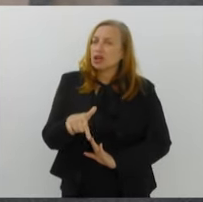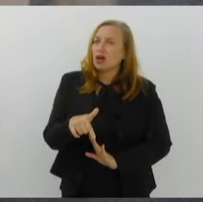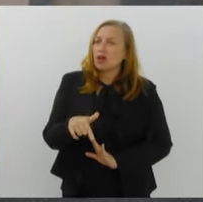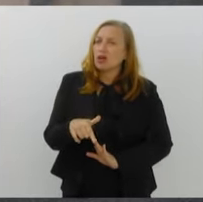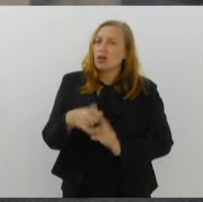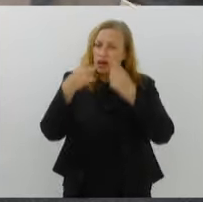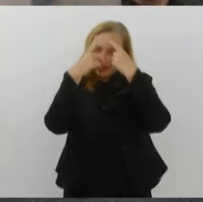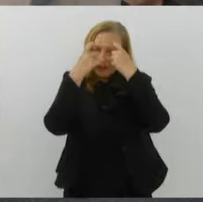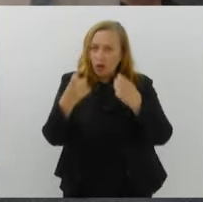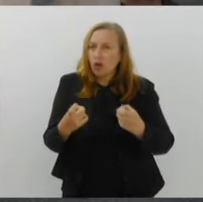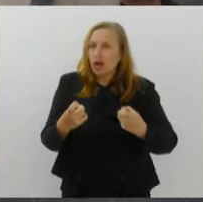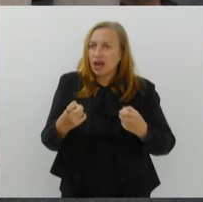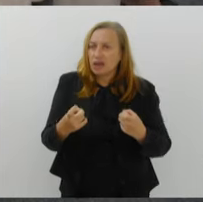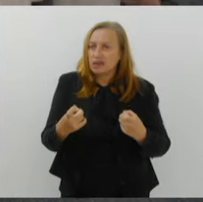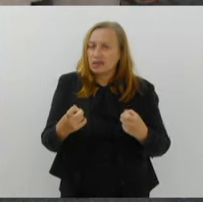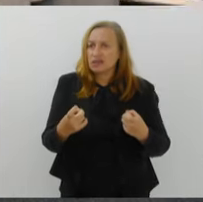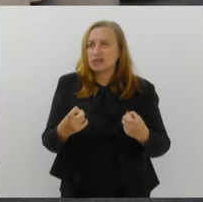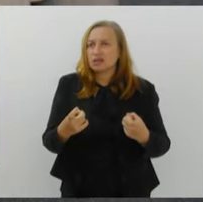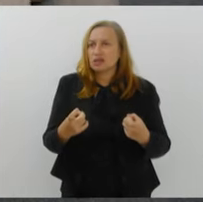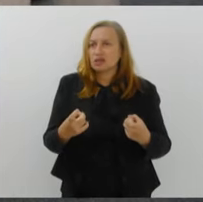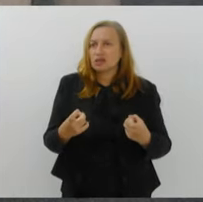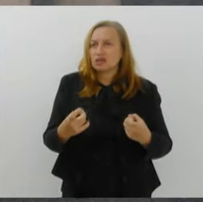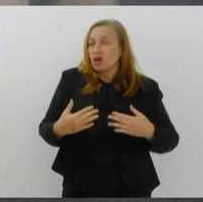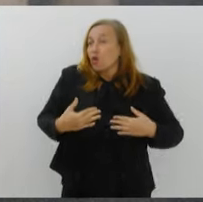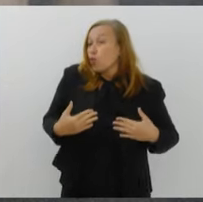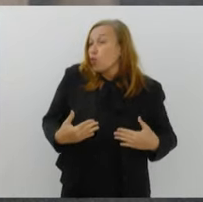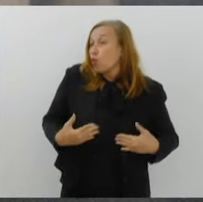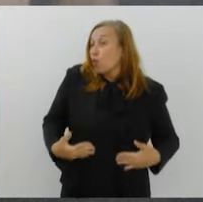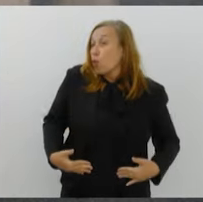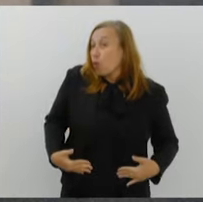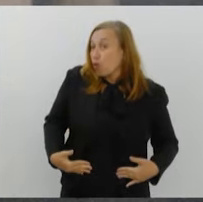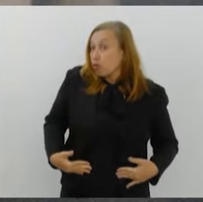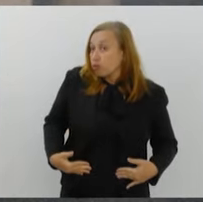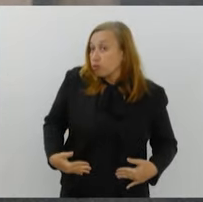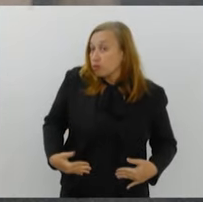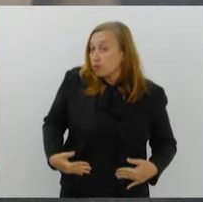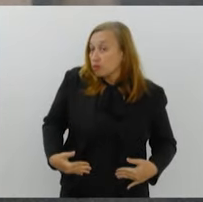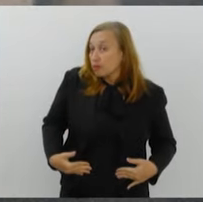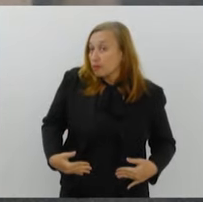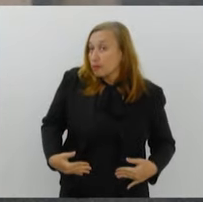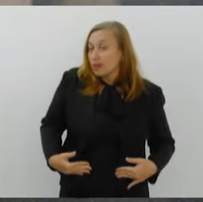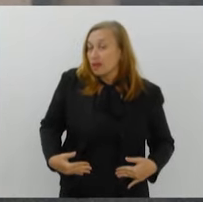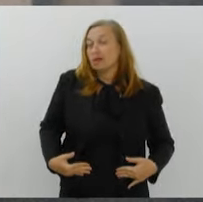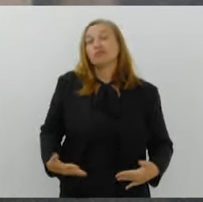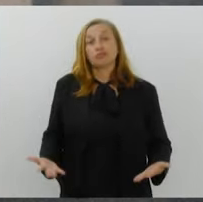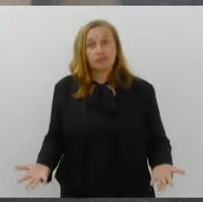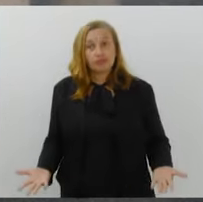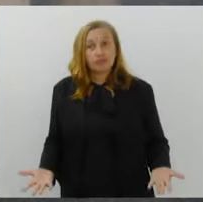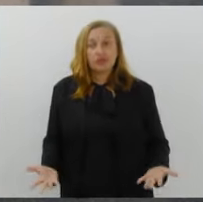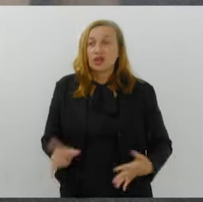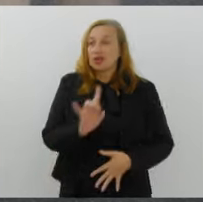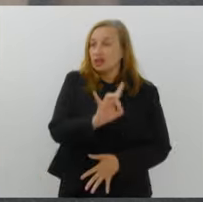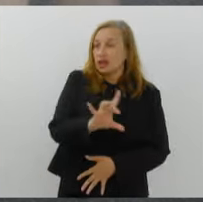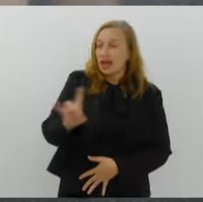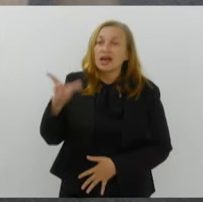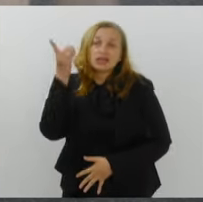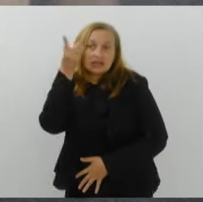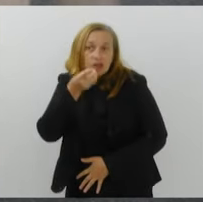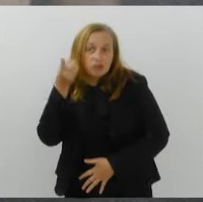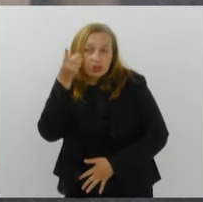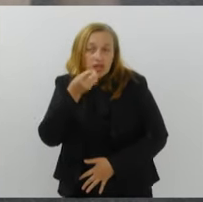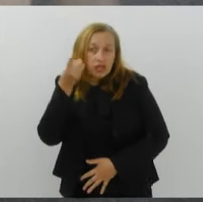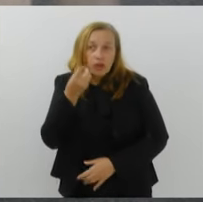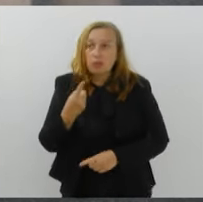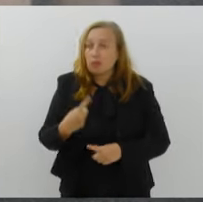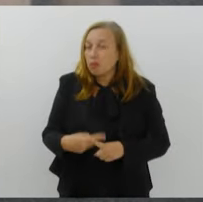violência vil ao corpo e a própria corporificação mesmo de cada uma dessas deputadas,